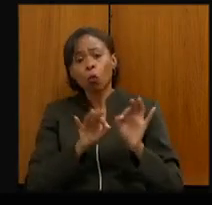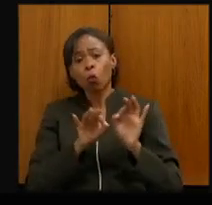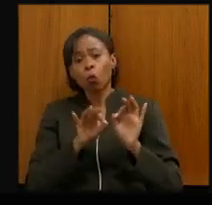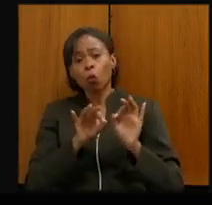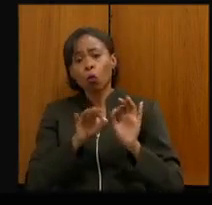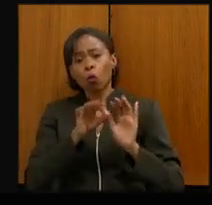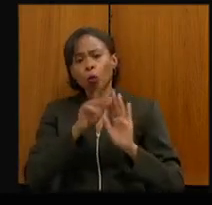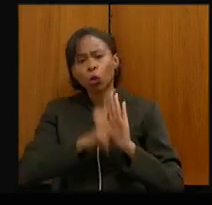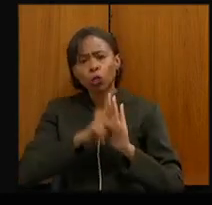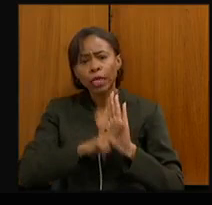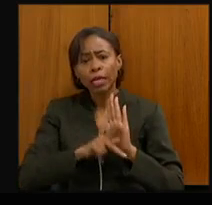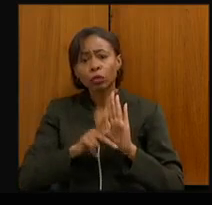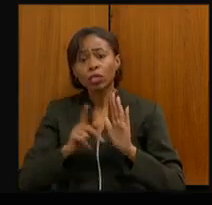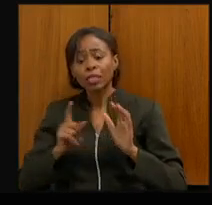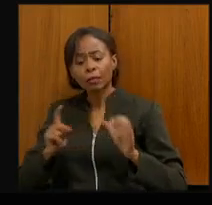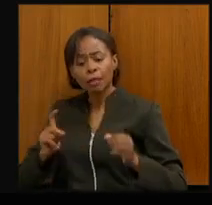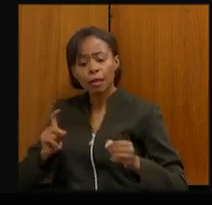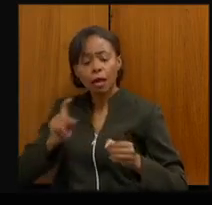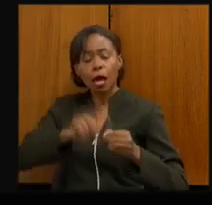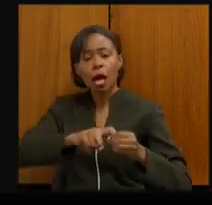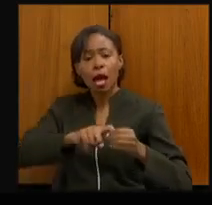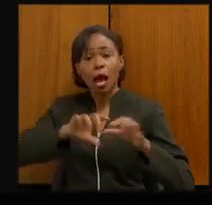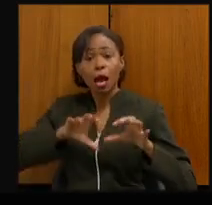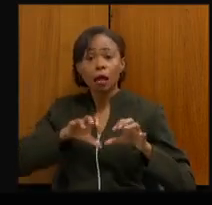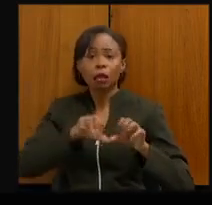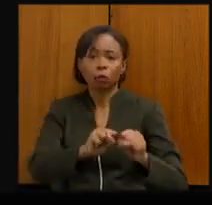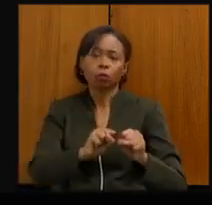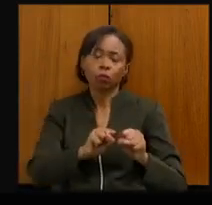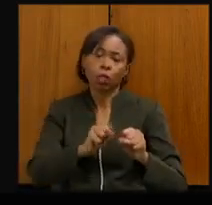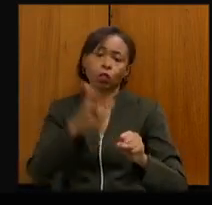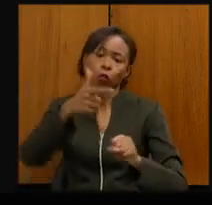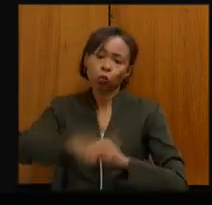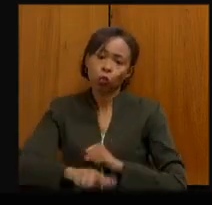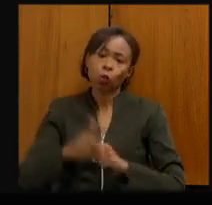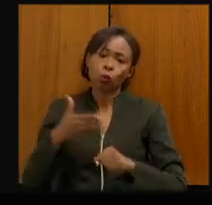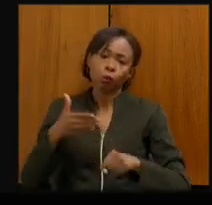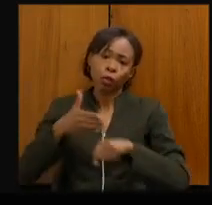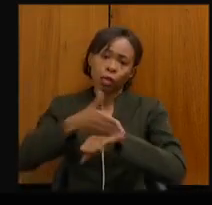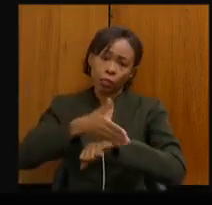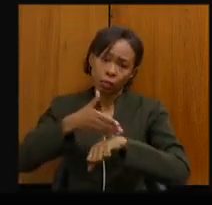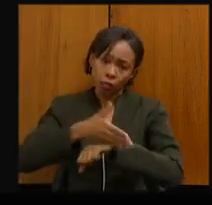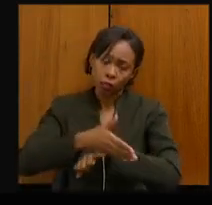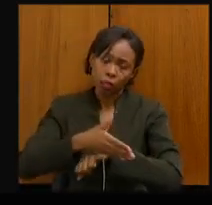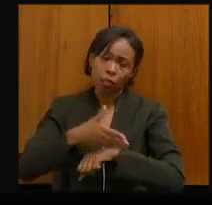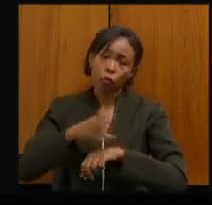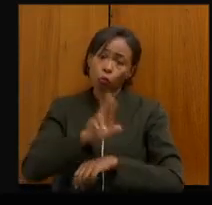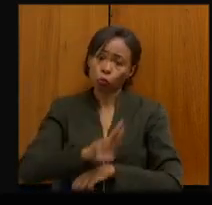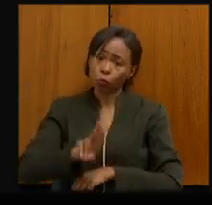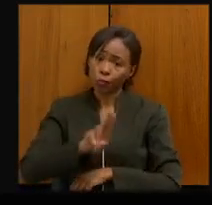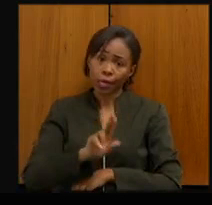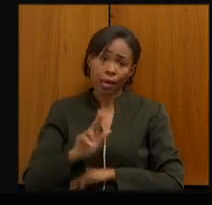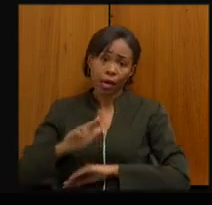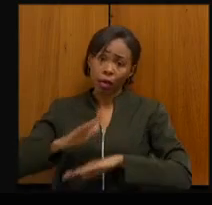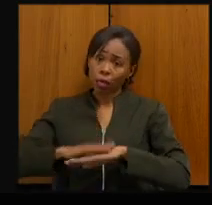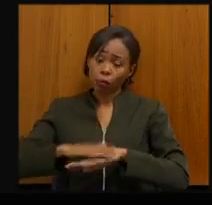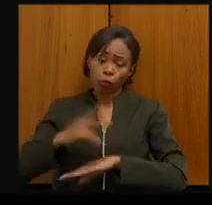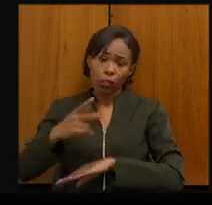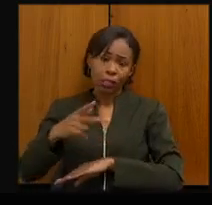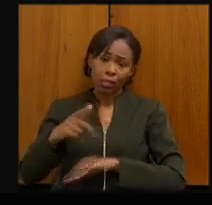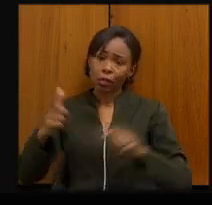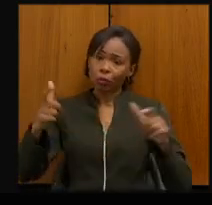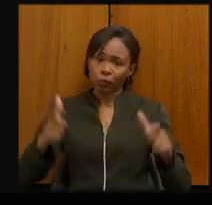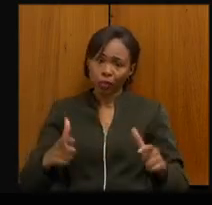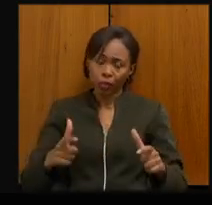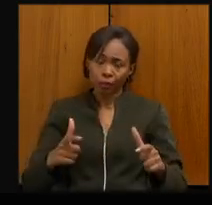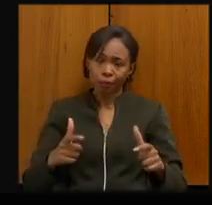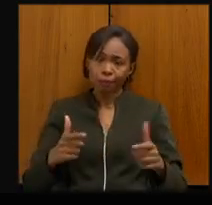recuperar restituir o acesso uso dos seus territórios eles estão